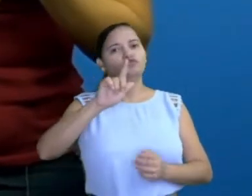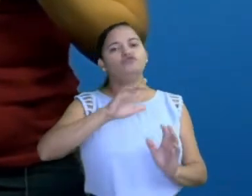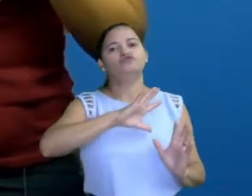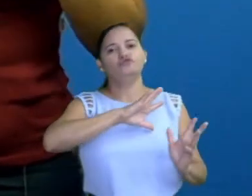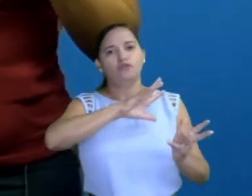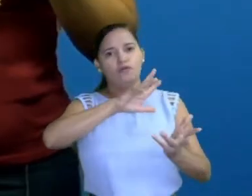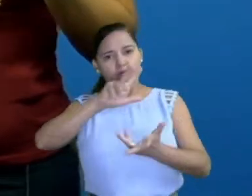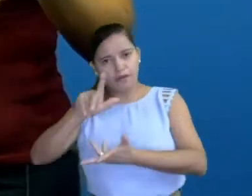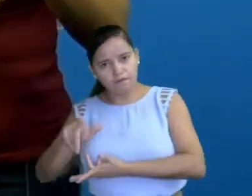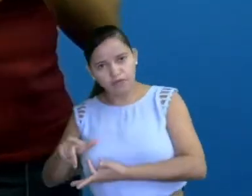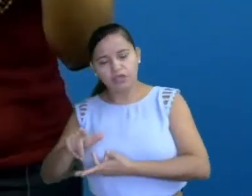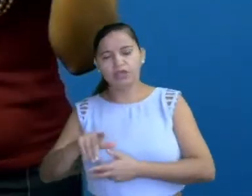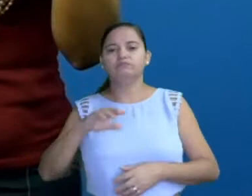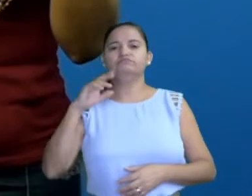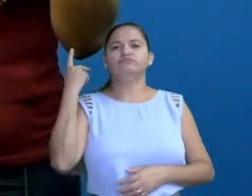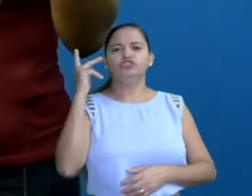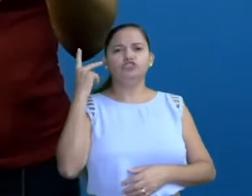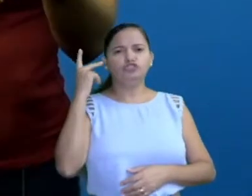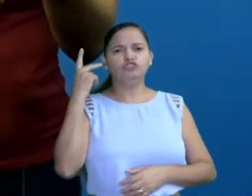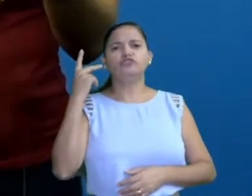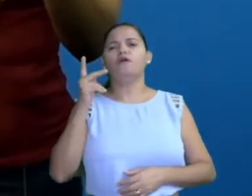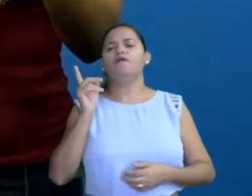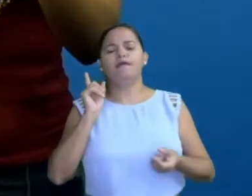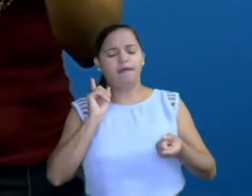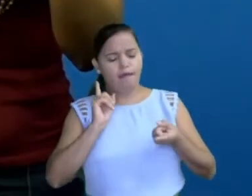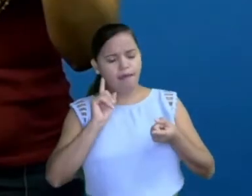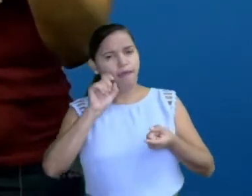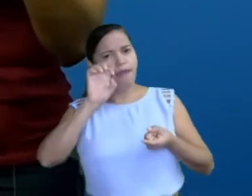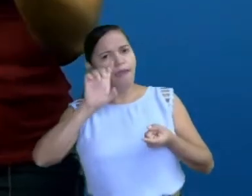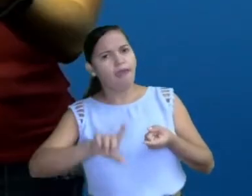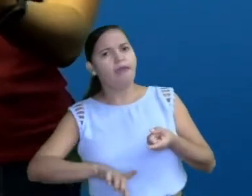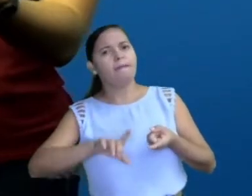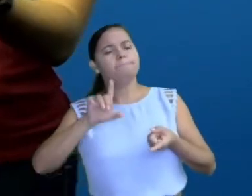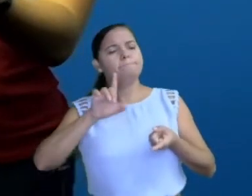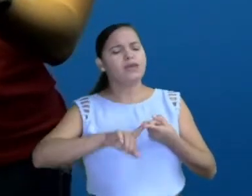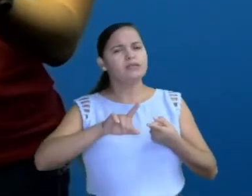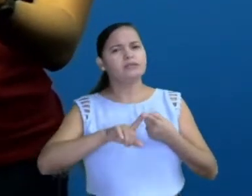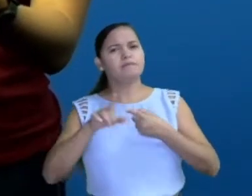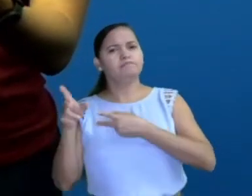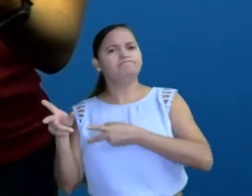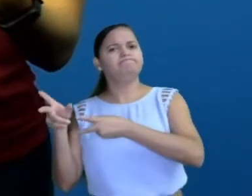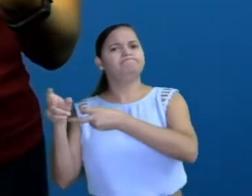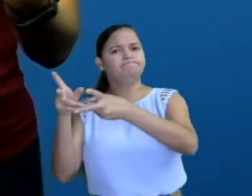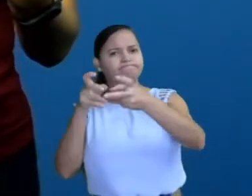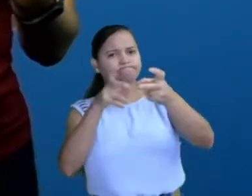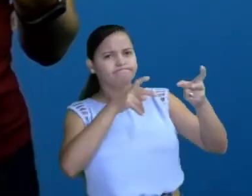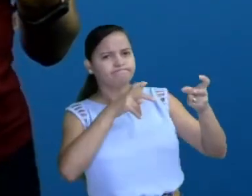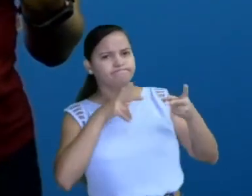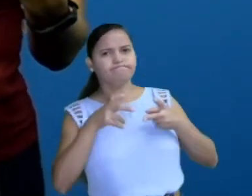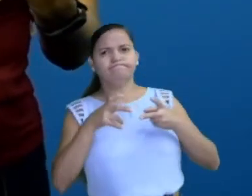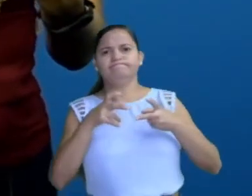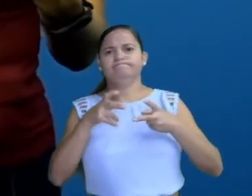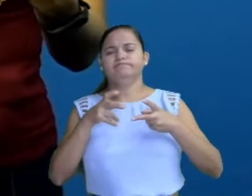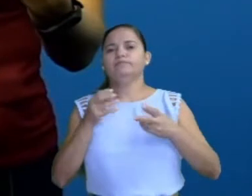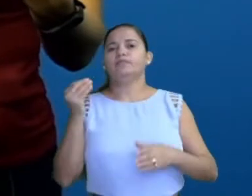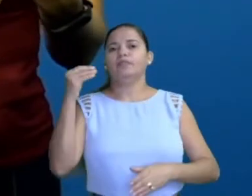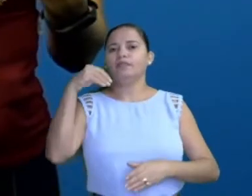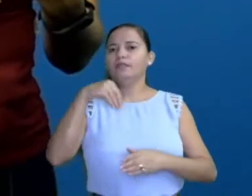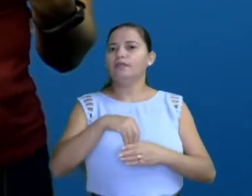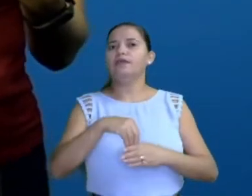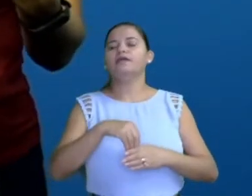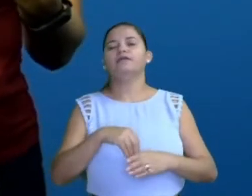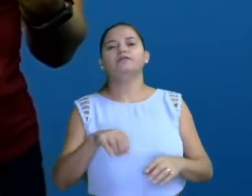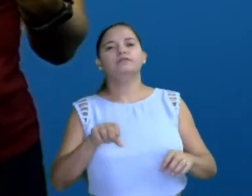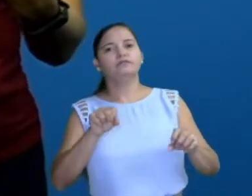e história é isso, é a gente perceber, é a gente identificar na nossa sociedade o que